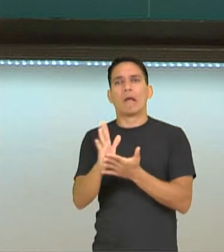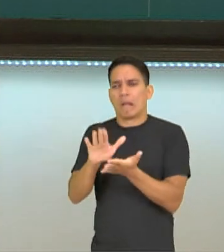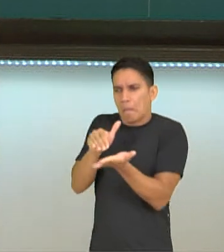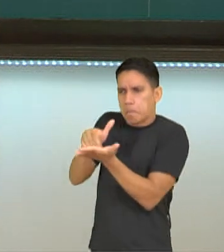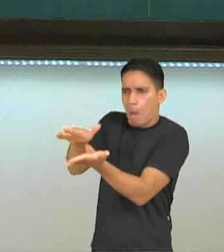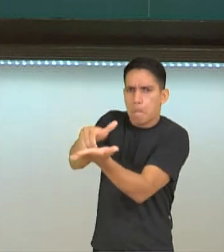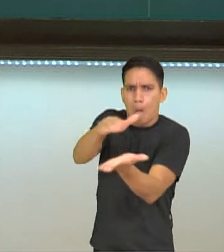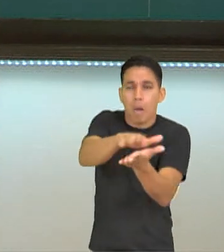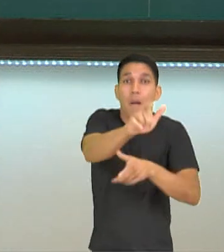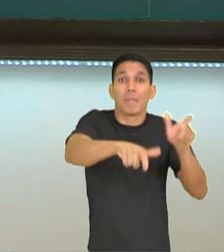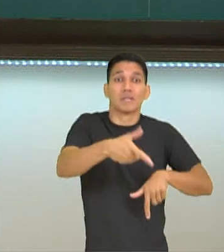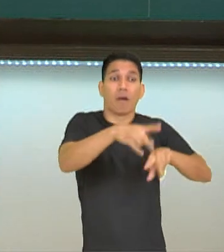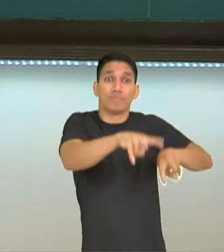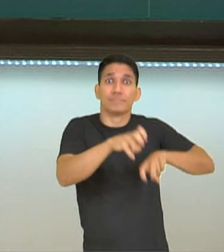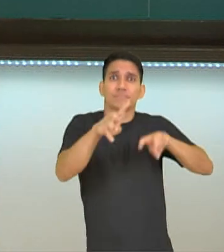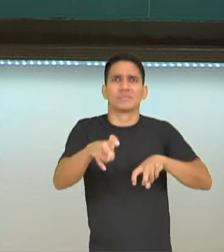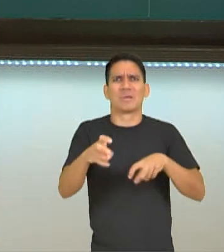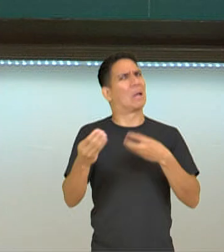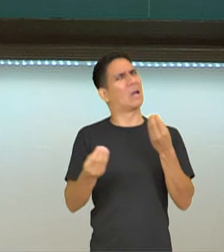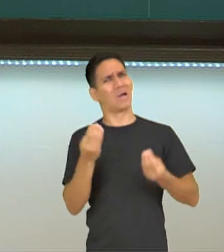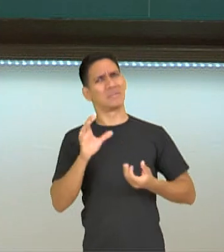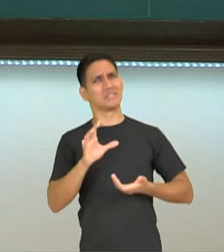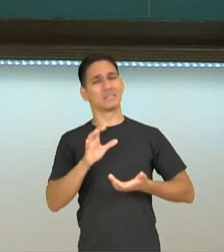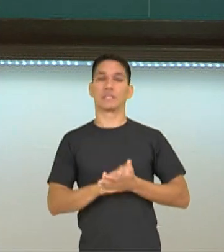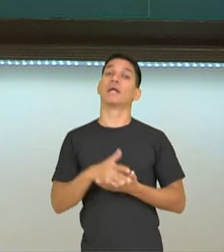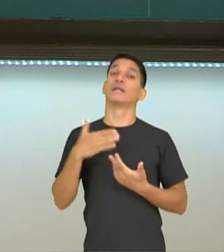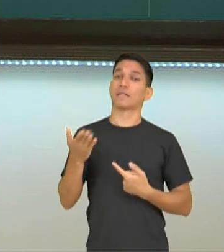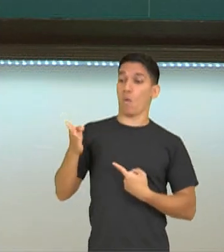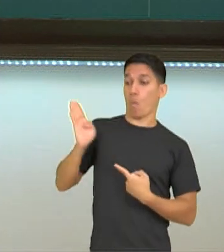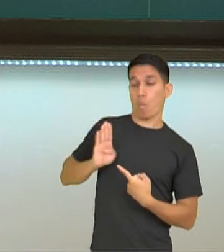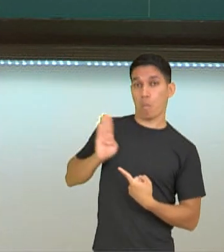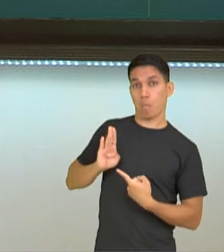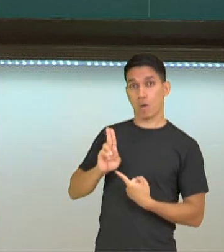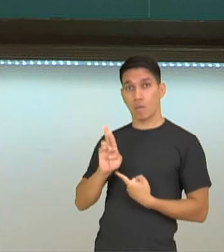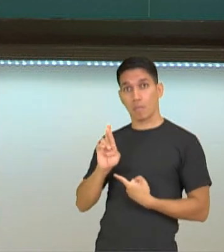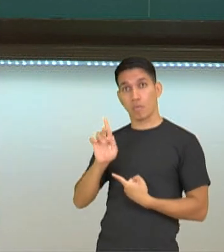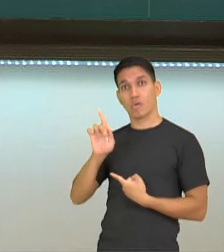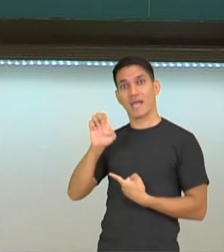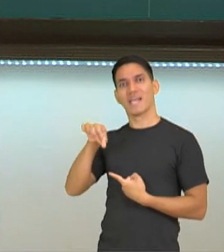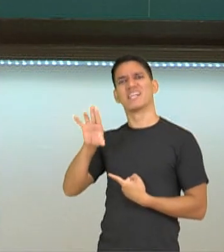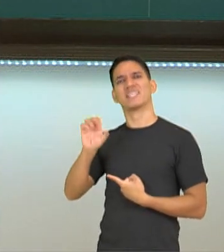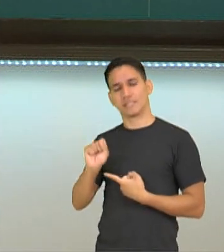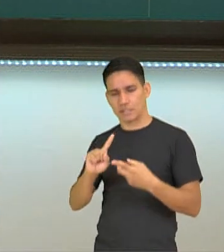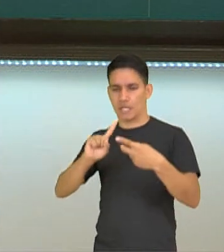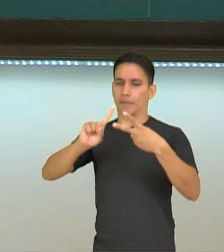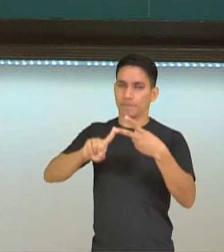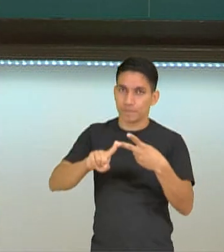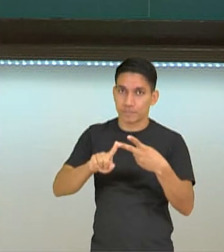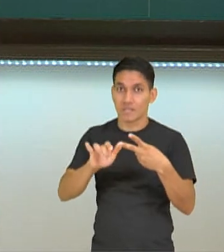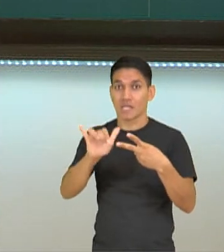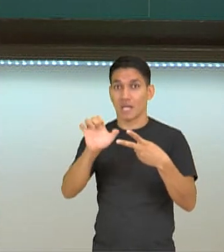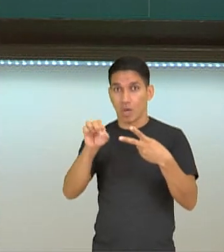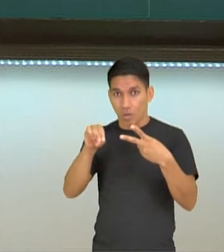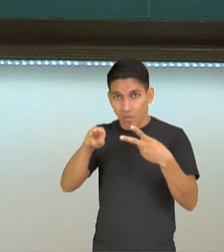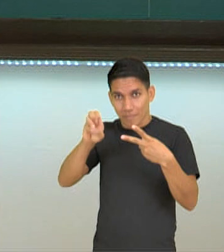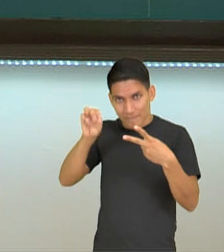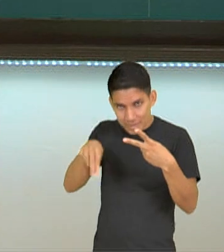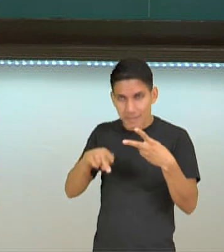dos camponeses. Como assim? Os burgueses e a gentry e os yeomen, eles vão ganhar